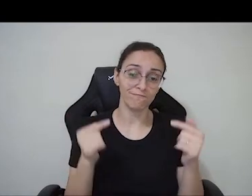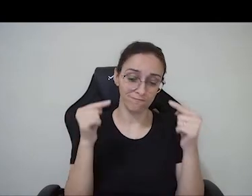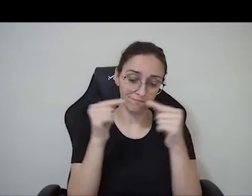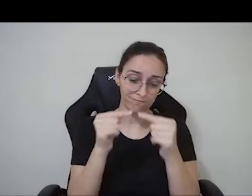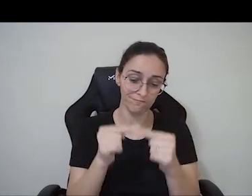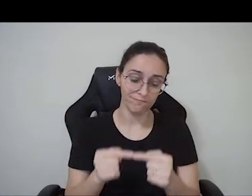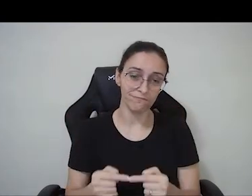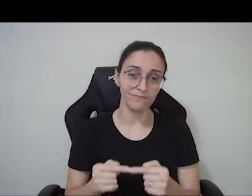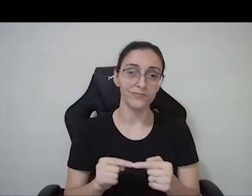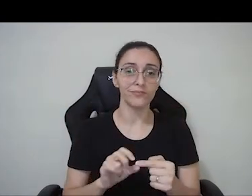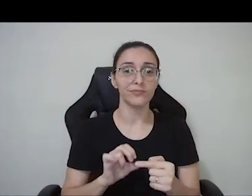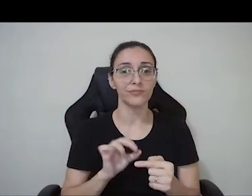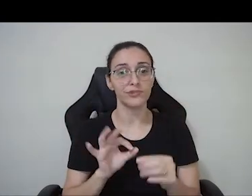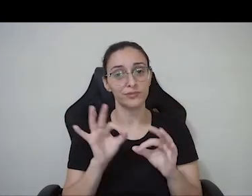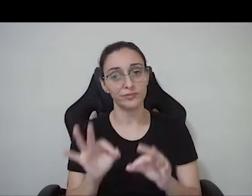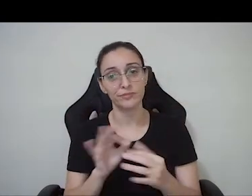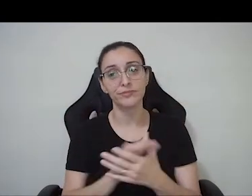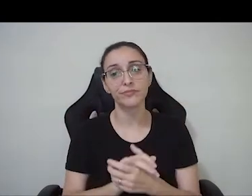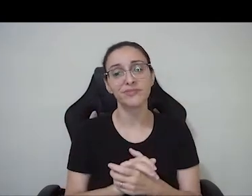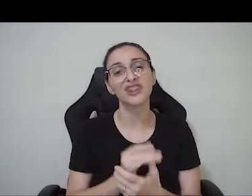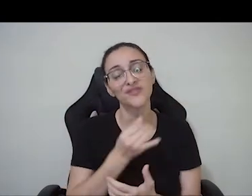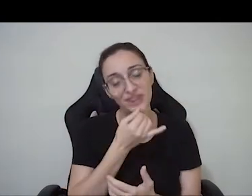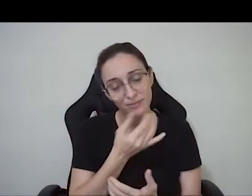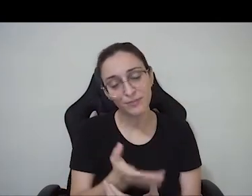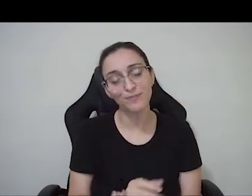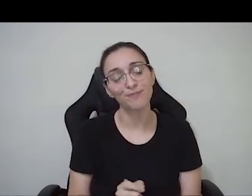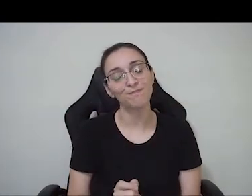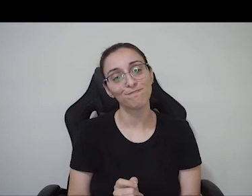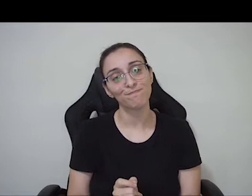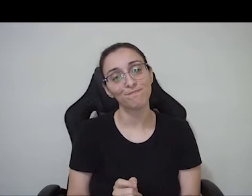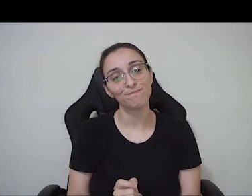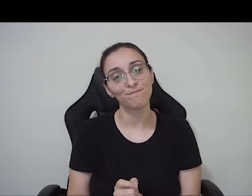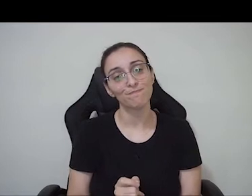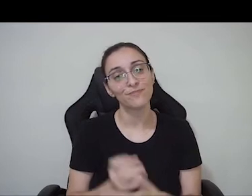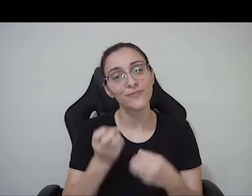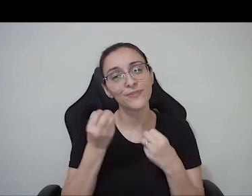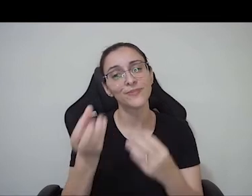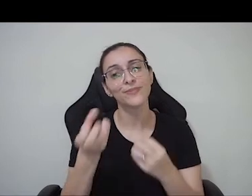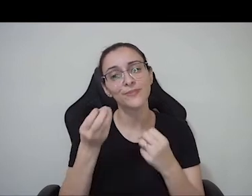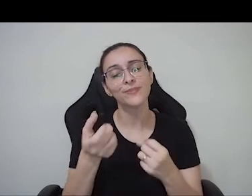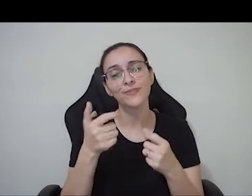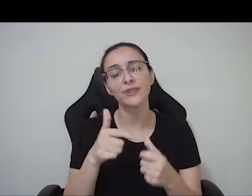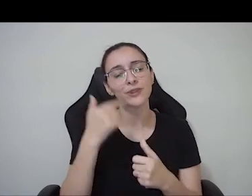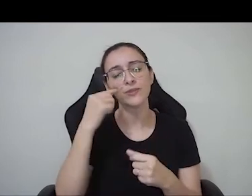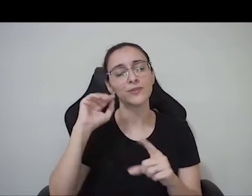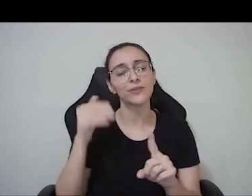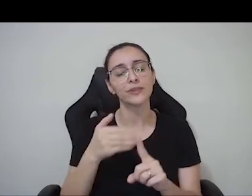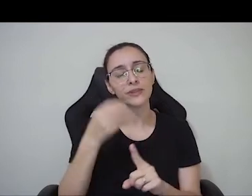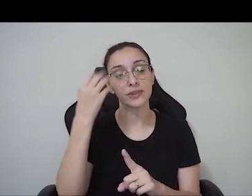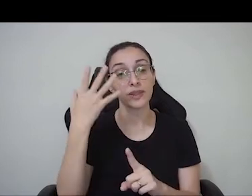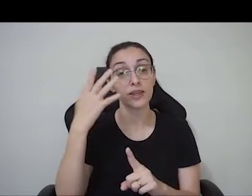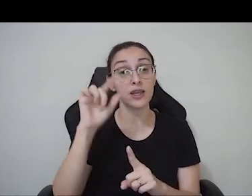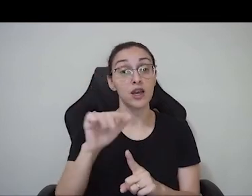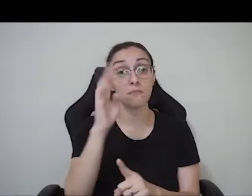orquestrado elas, pouco é dirigido elas, infelizmente. Tem um dado que eu não vou me lembrar de onde que vem, que diz que